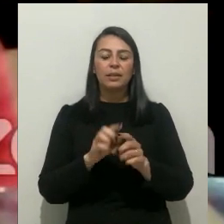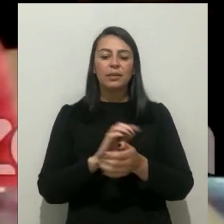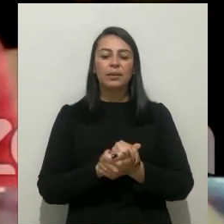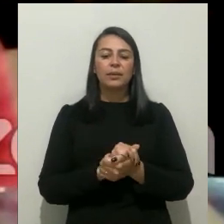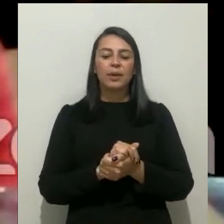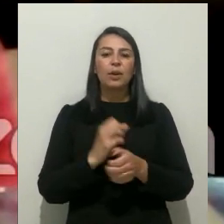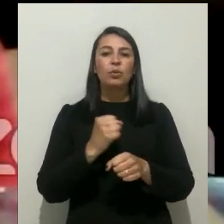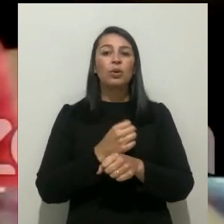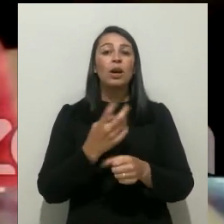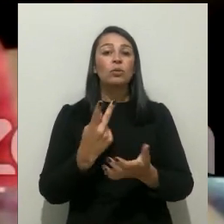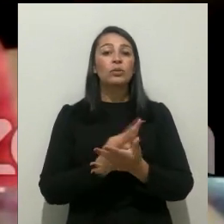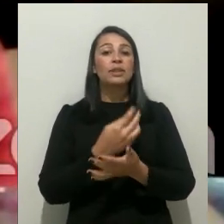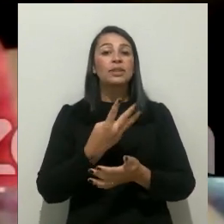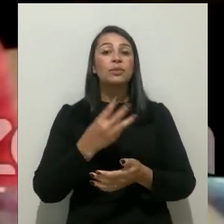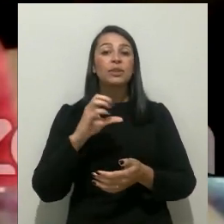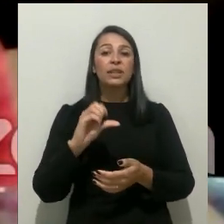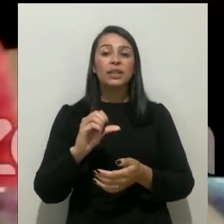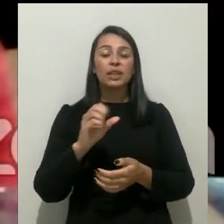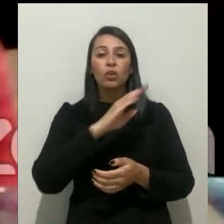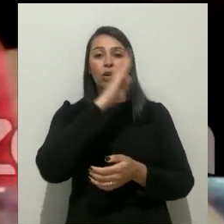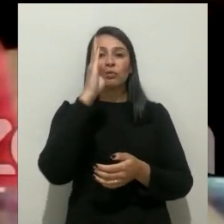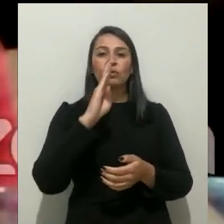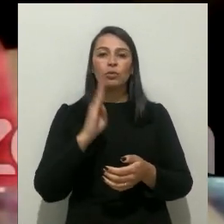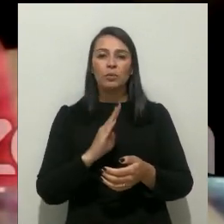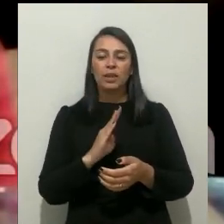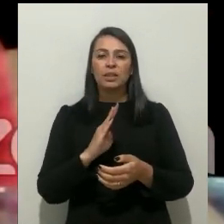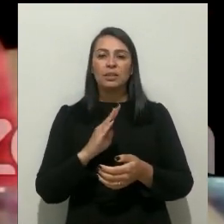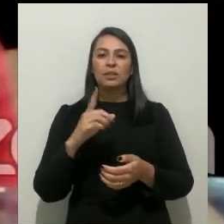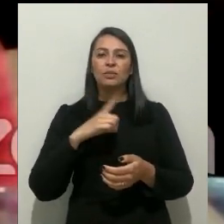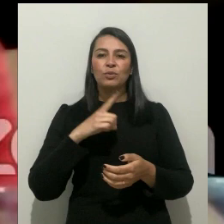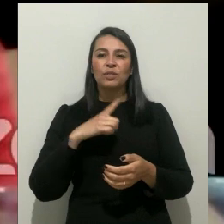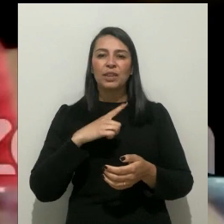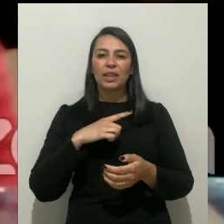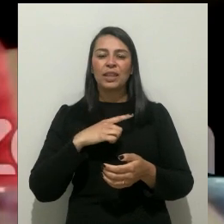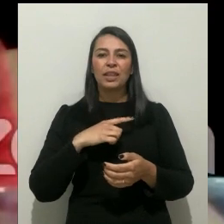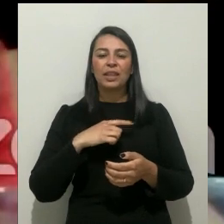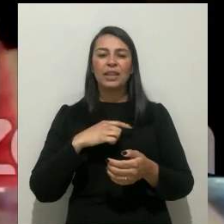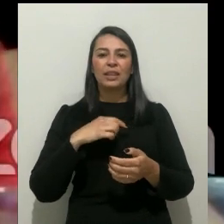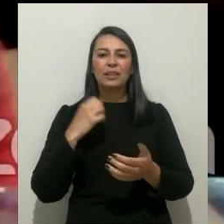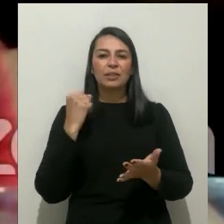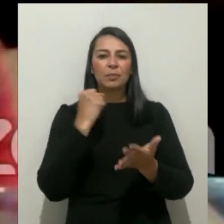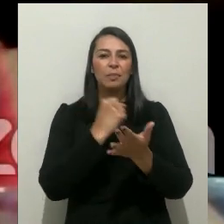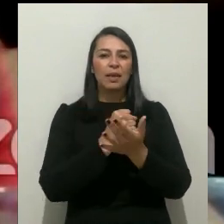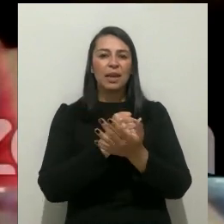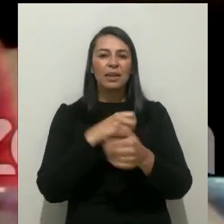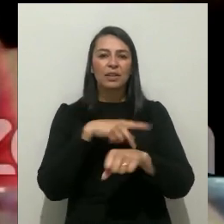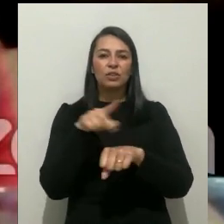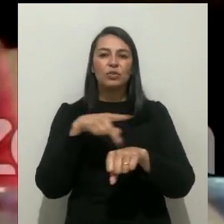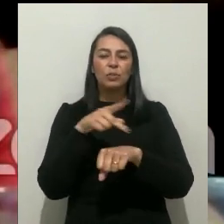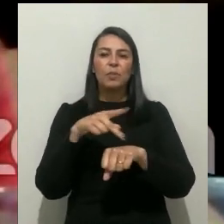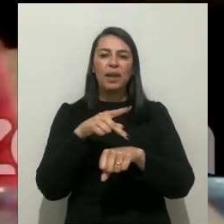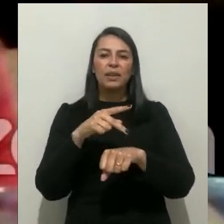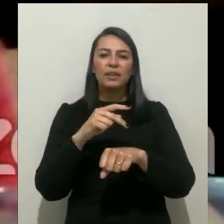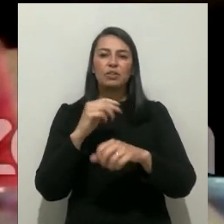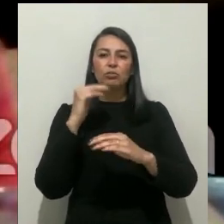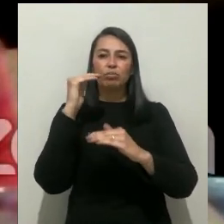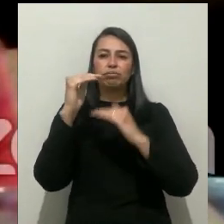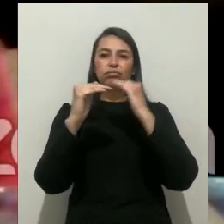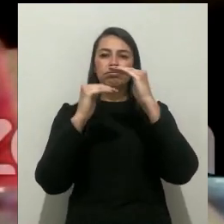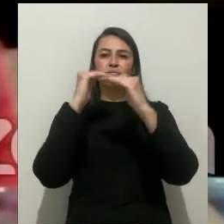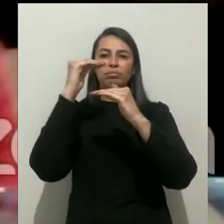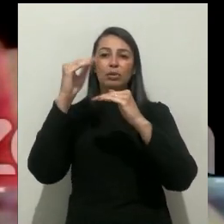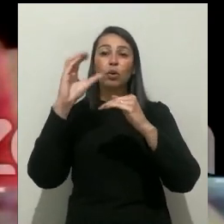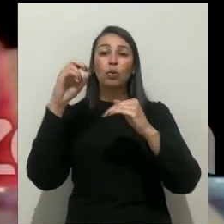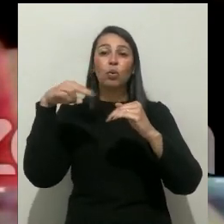de 39. Então, o Brasil ganha esse status de ser um país avançado na questão do concreto armado, bem